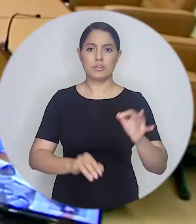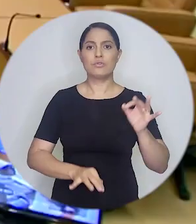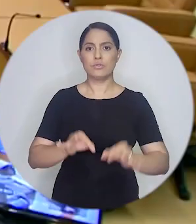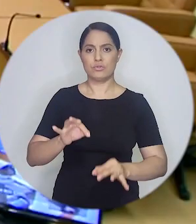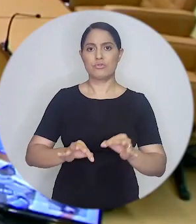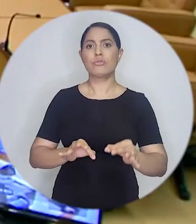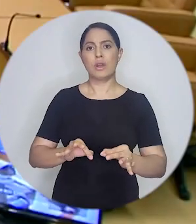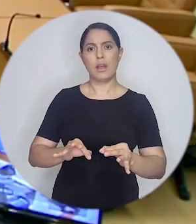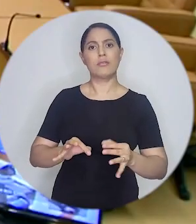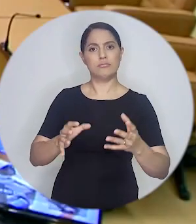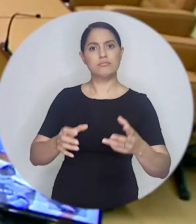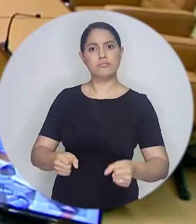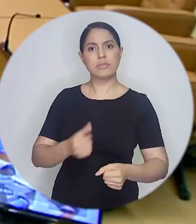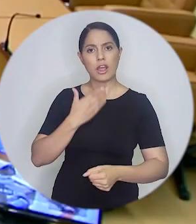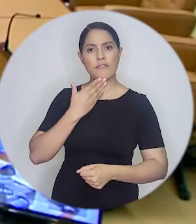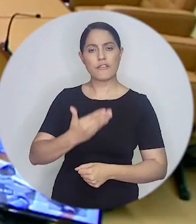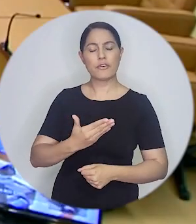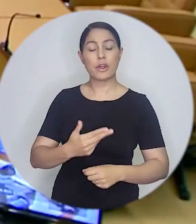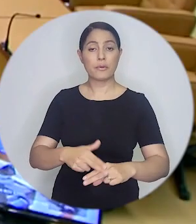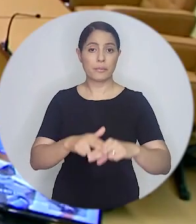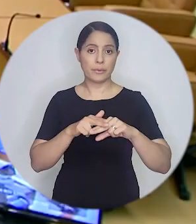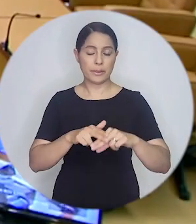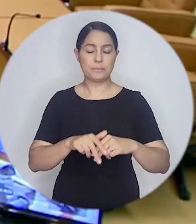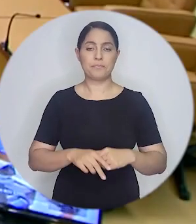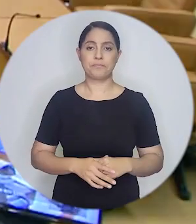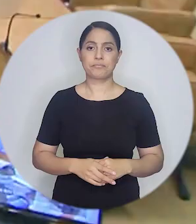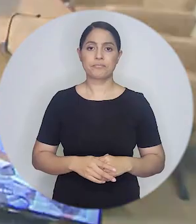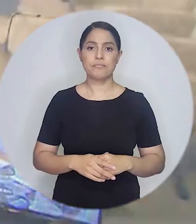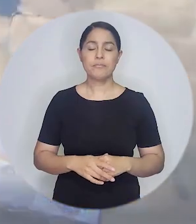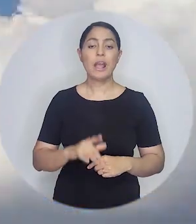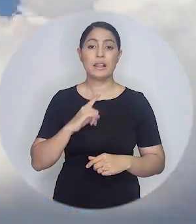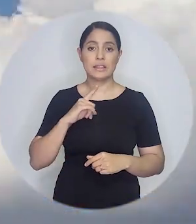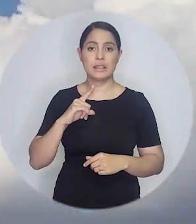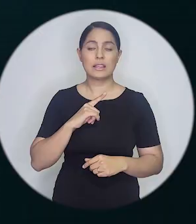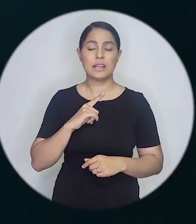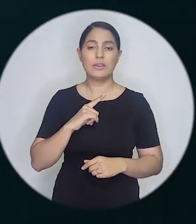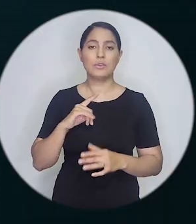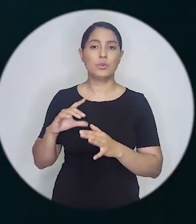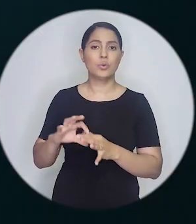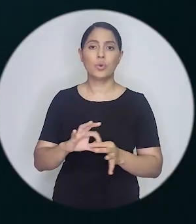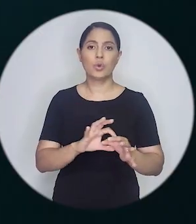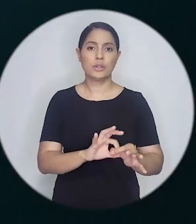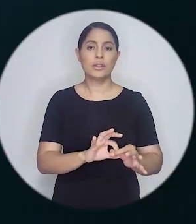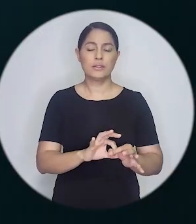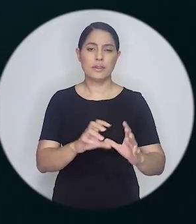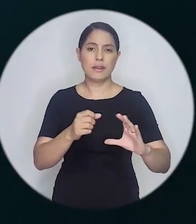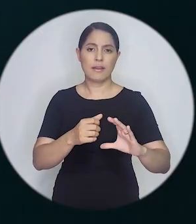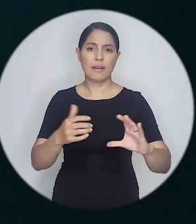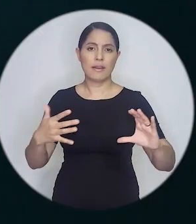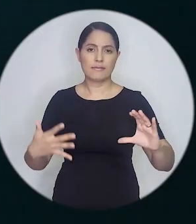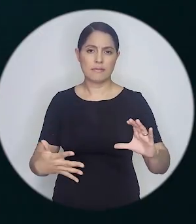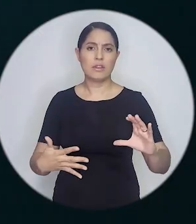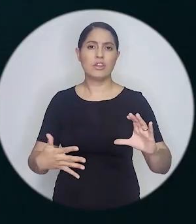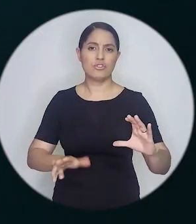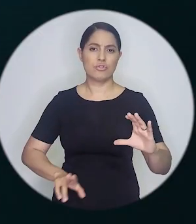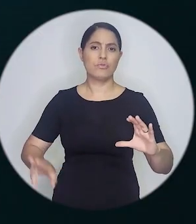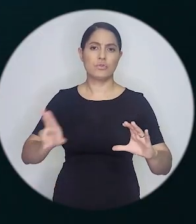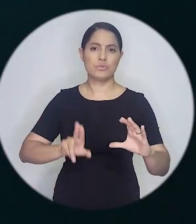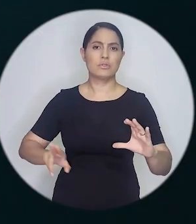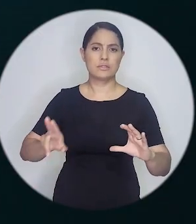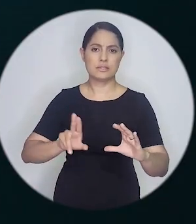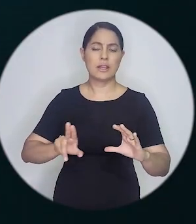a ADI que veio a ser julgada procedente. A procedência se deveu pelo fato de que o